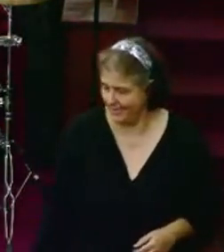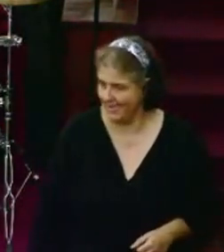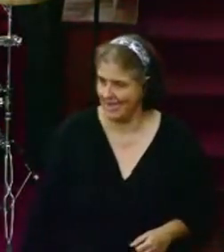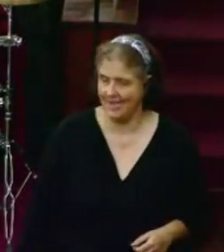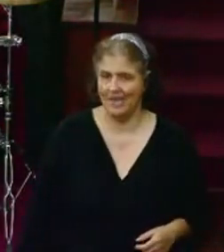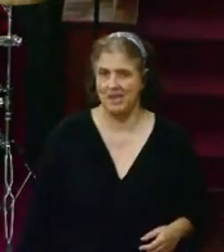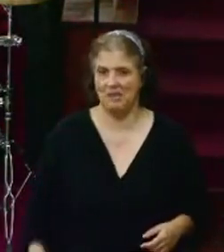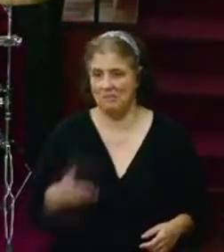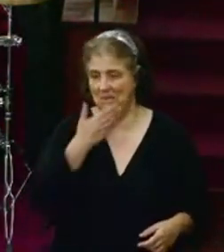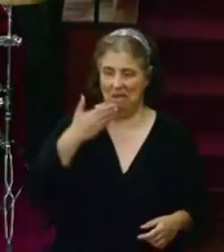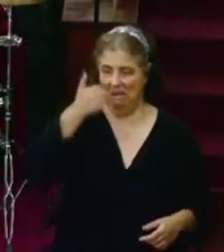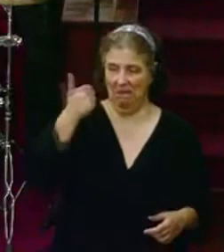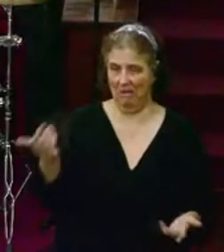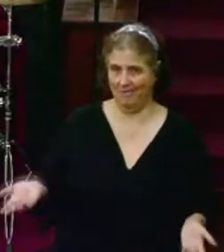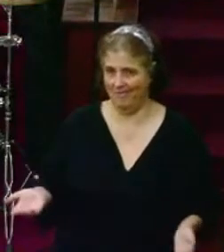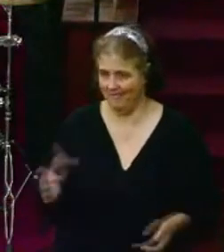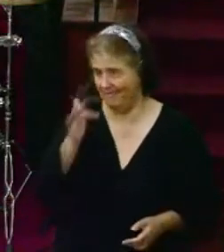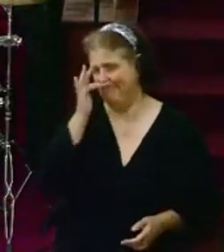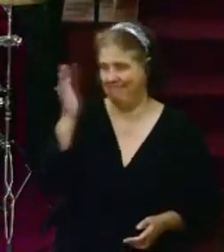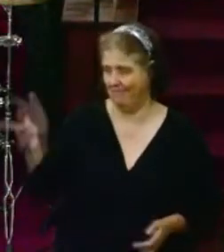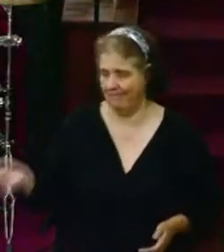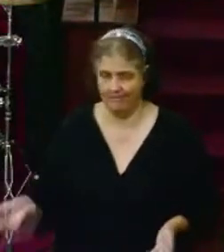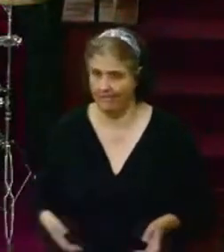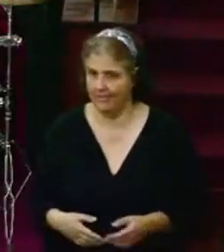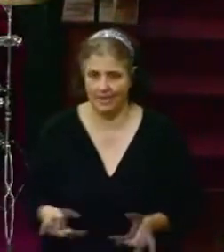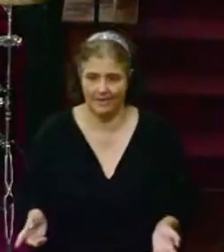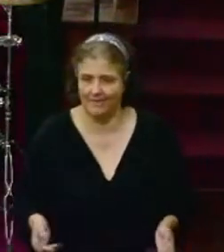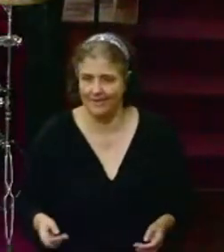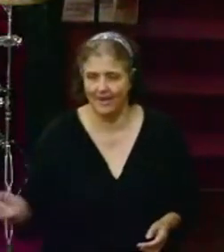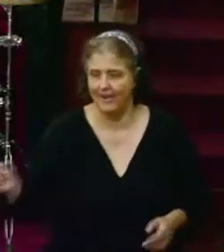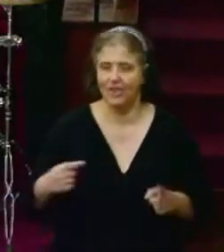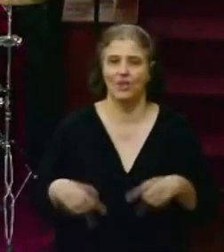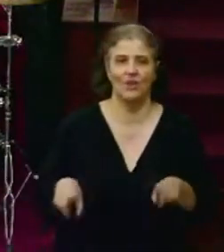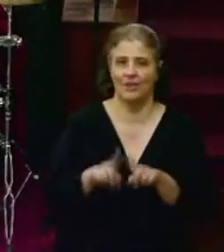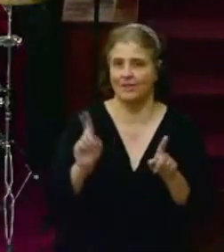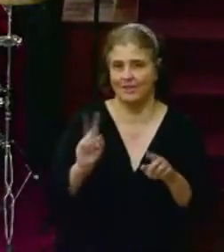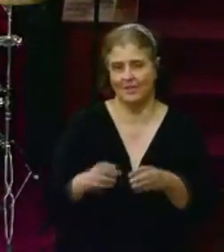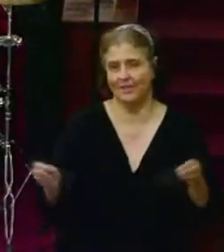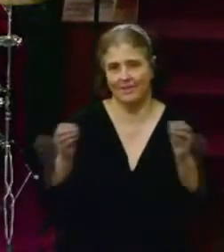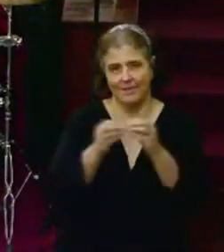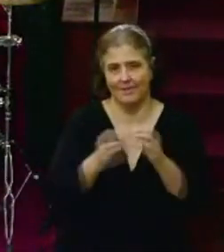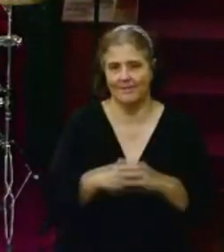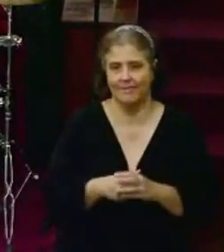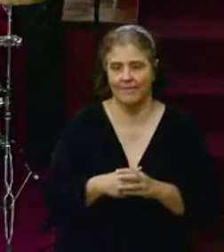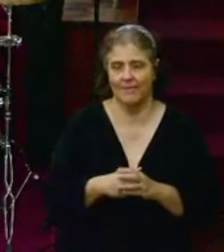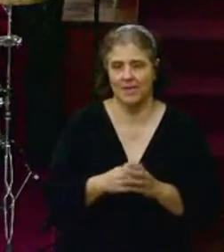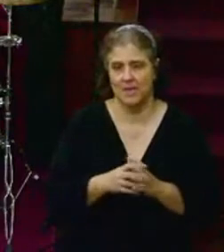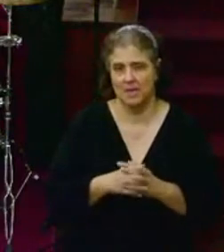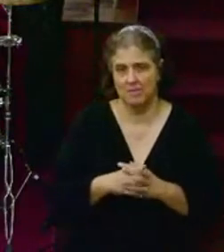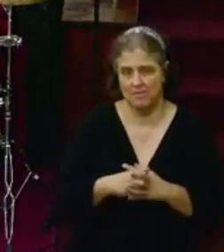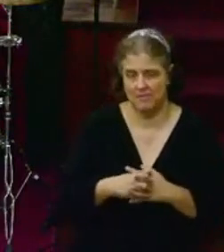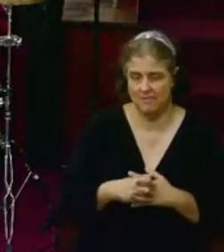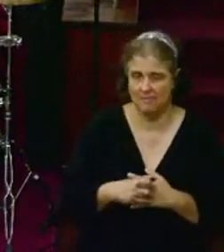receber honras e méritos, a meritocracia desta vida, talvez você esteja equivocado, porque em Cristo